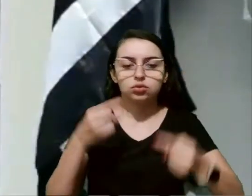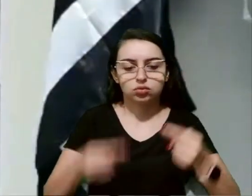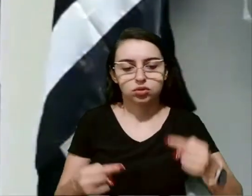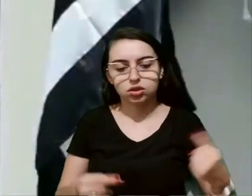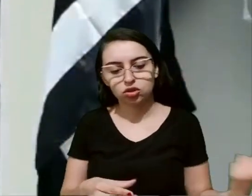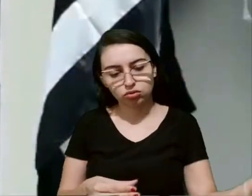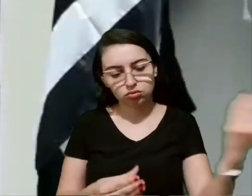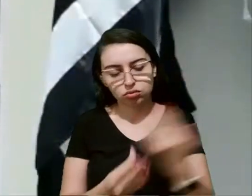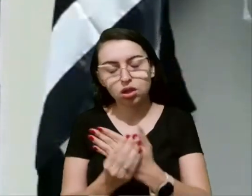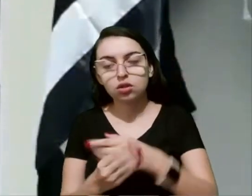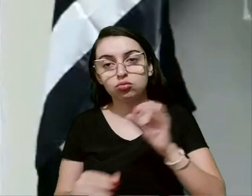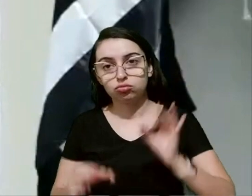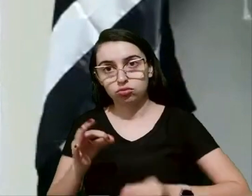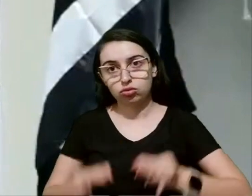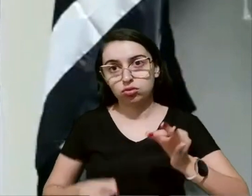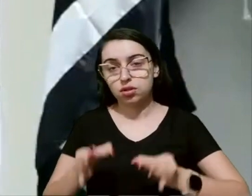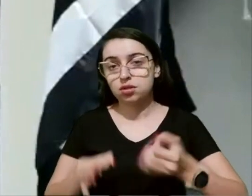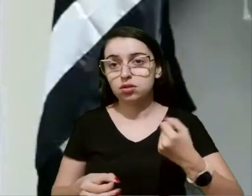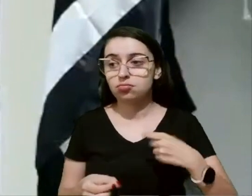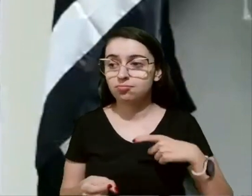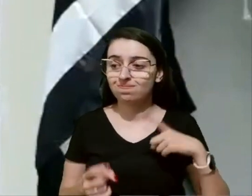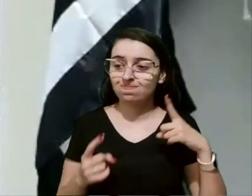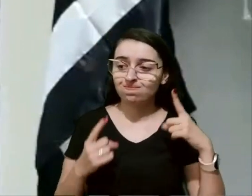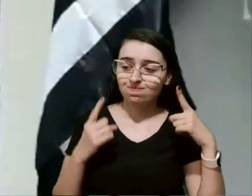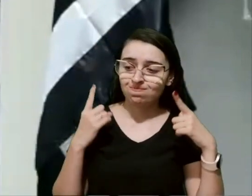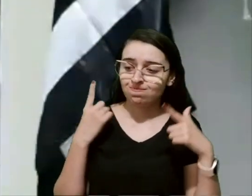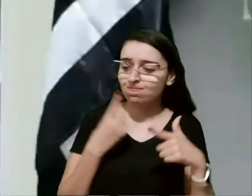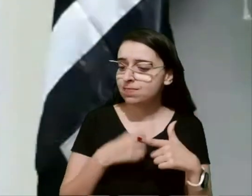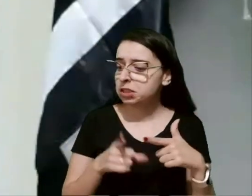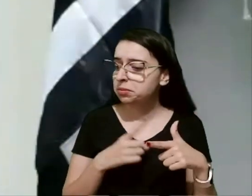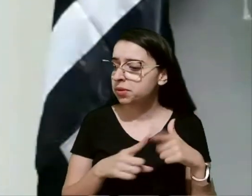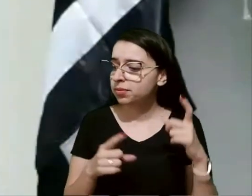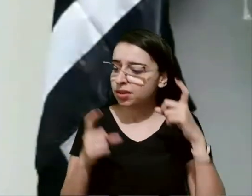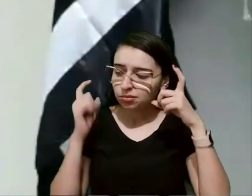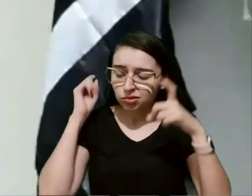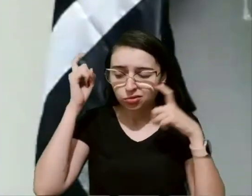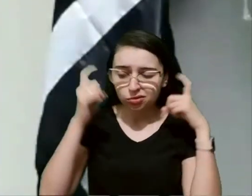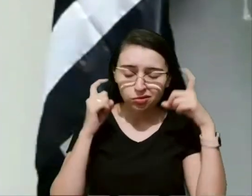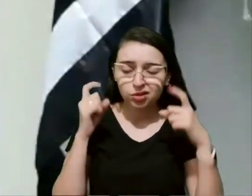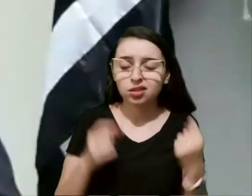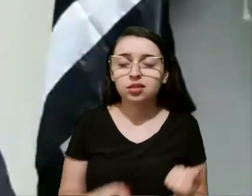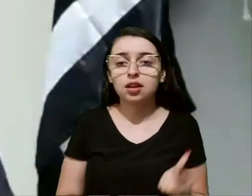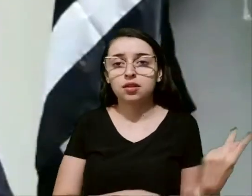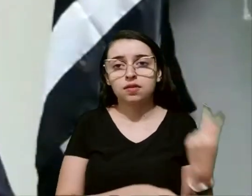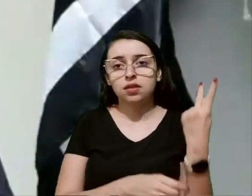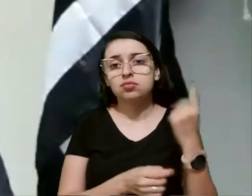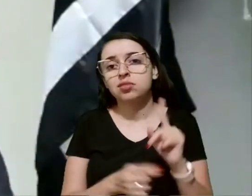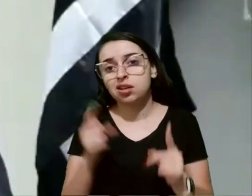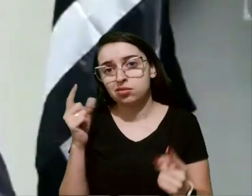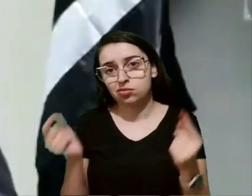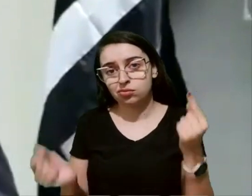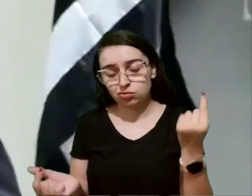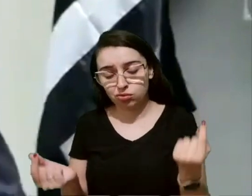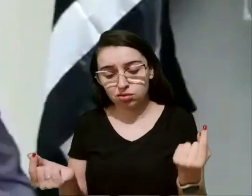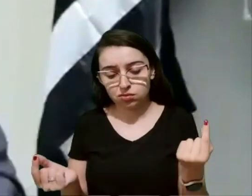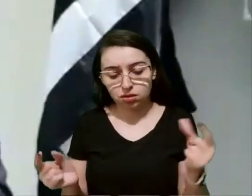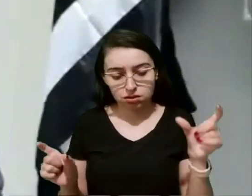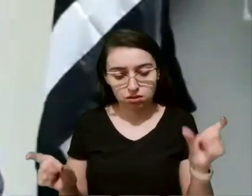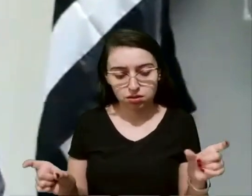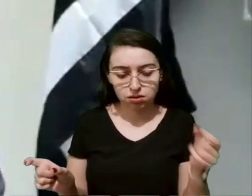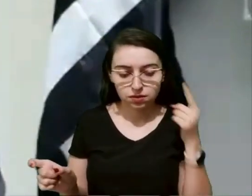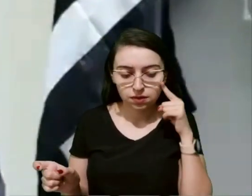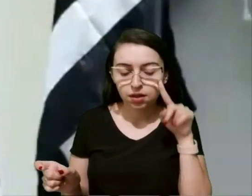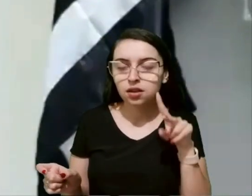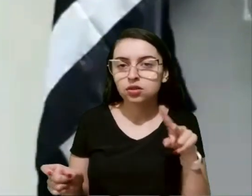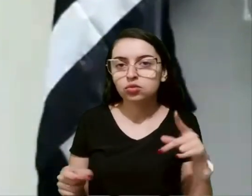no judiciário por conta dessa dúvida sobre probabilidade de ganho, a mesma dúvida das partes, se